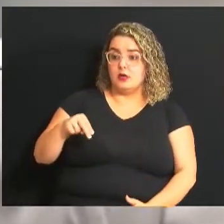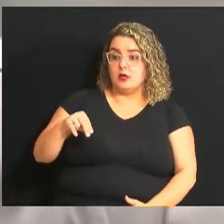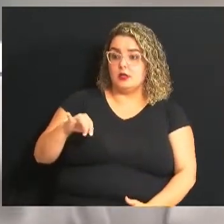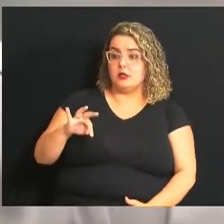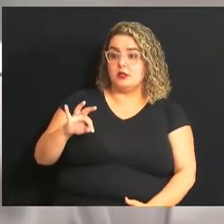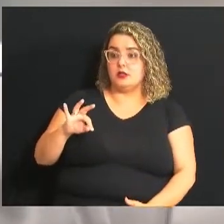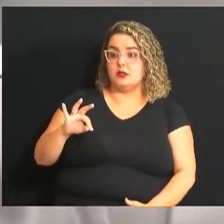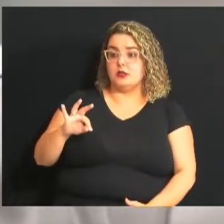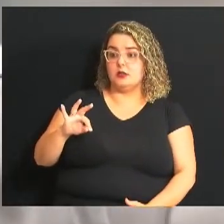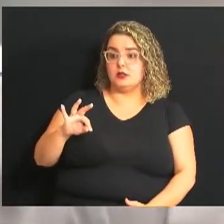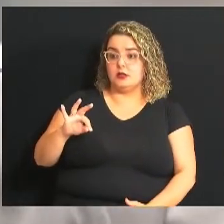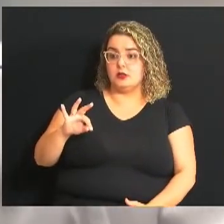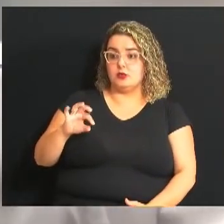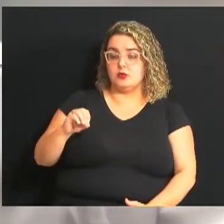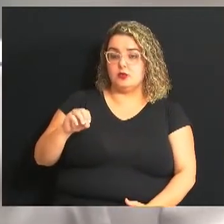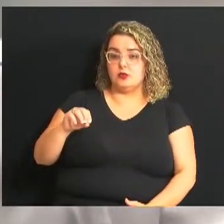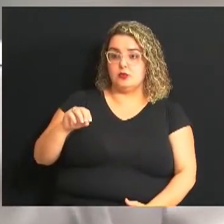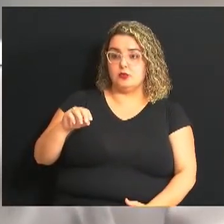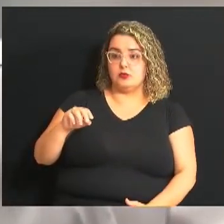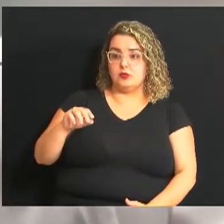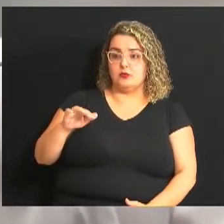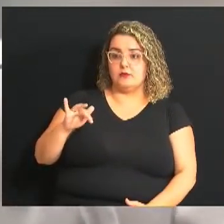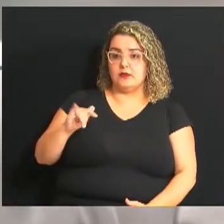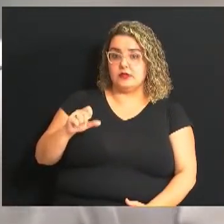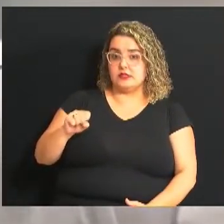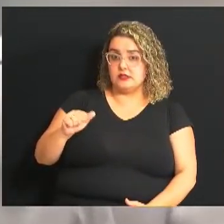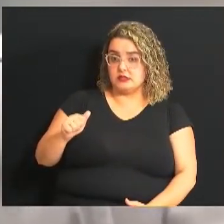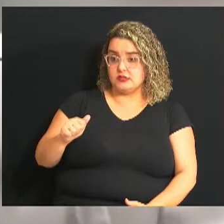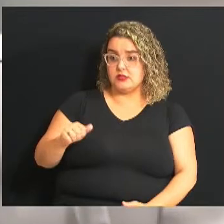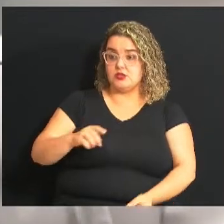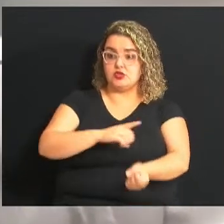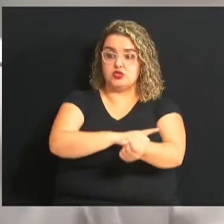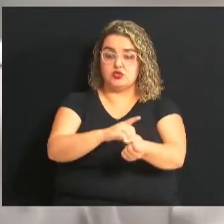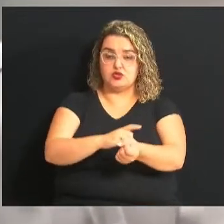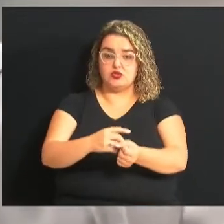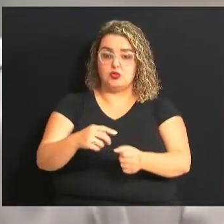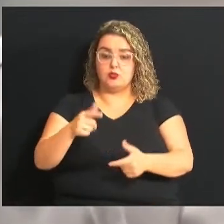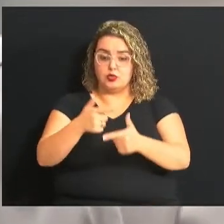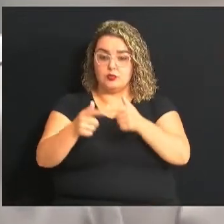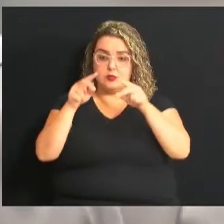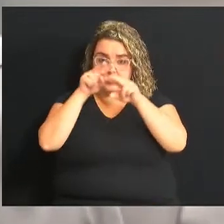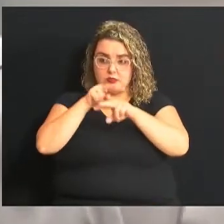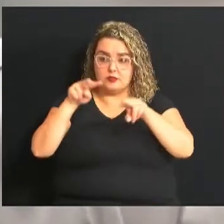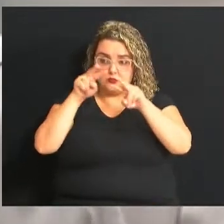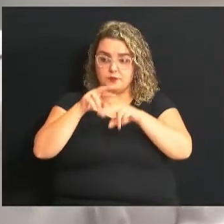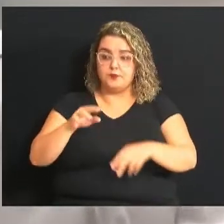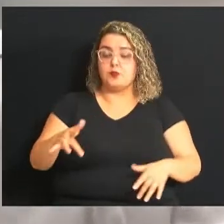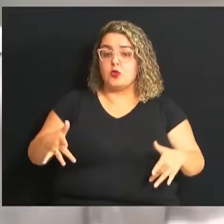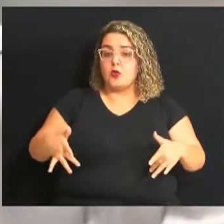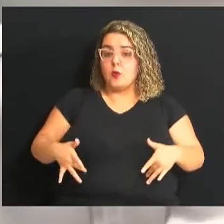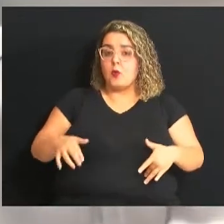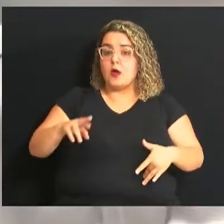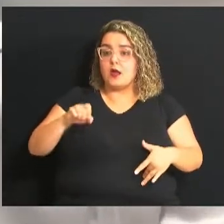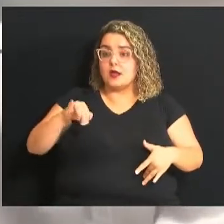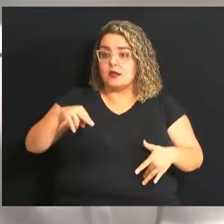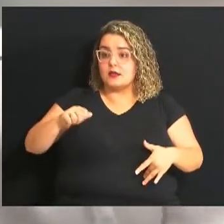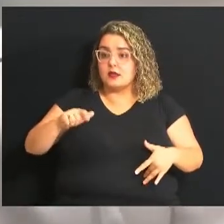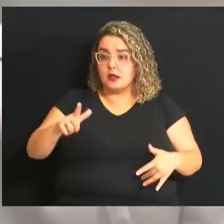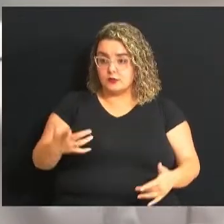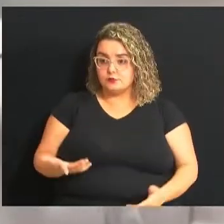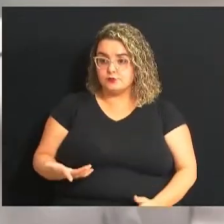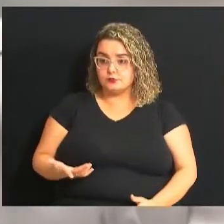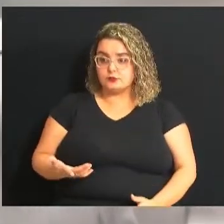com dificuldade visual, vai ter problema renal por conta da nefropatia diabética, vai ter